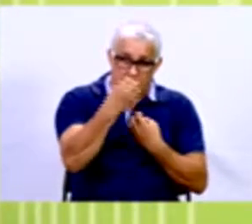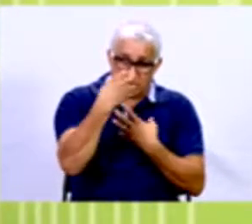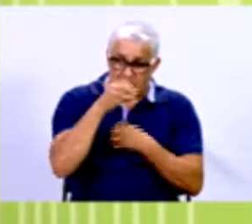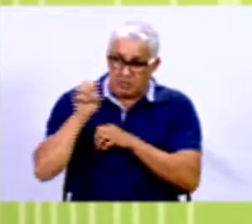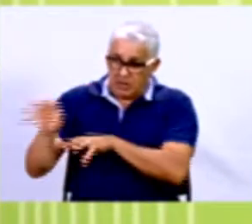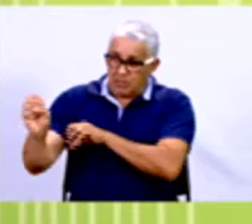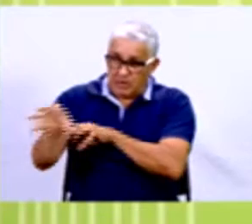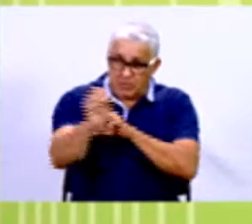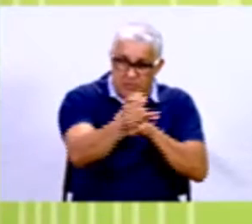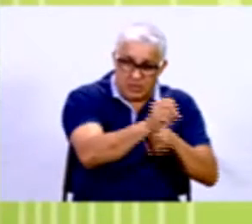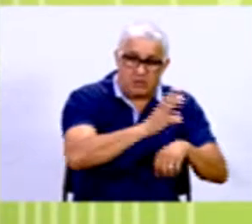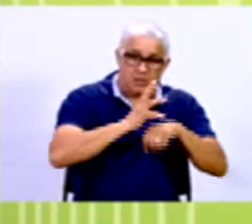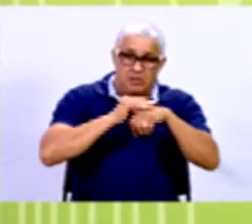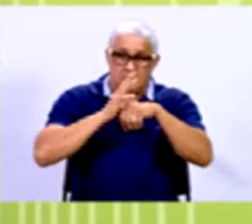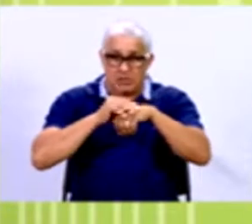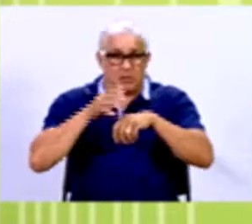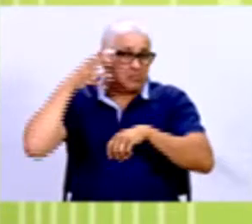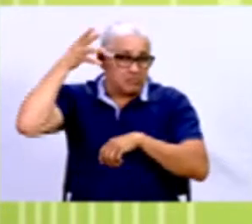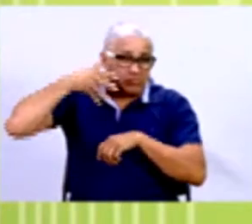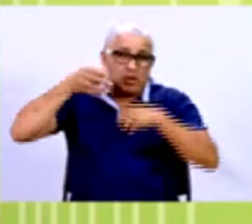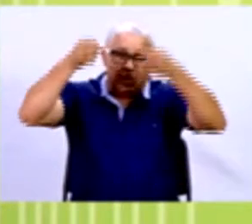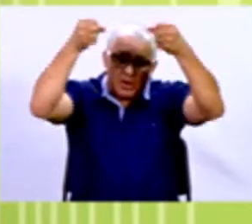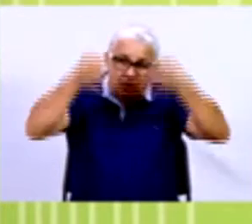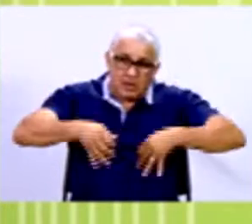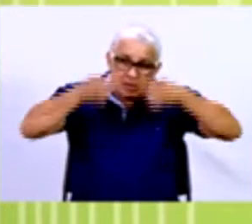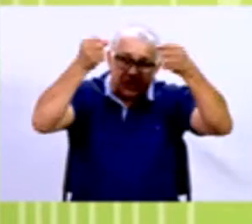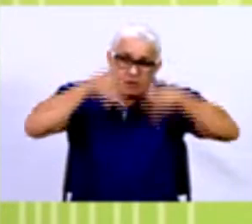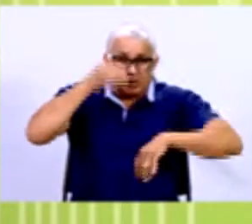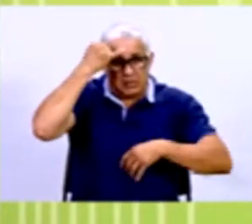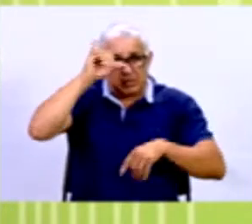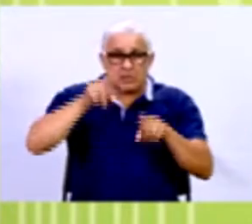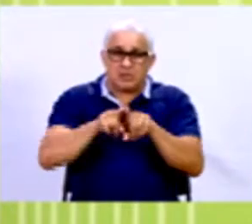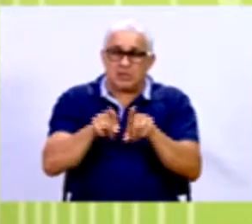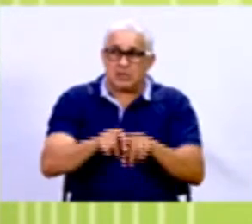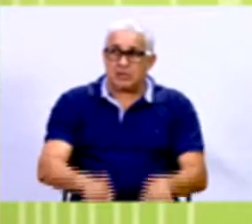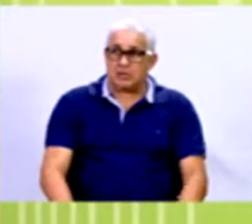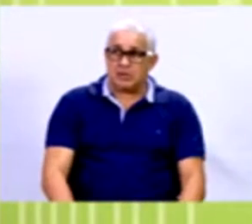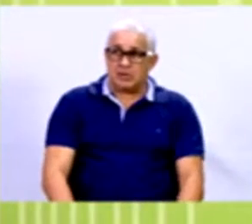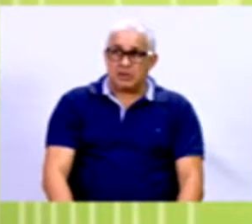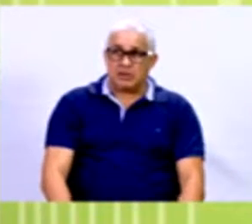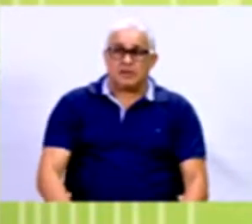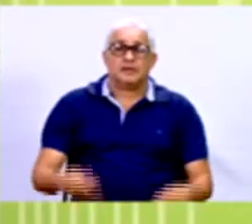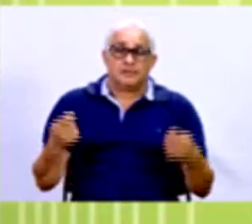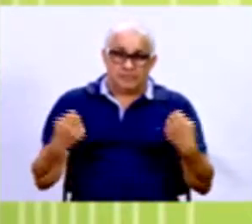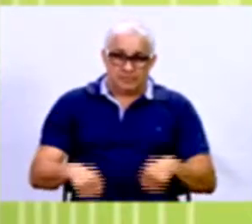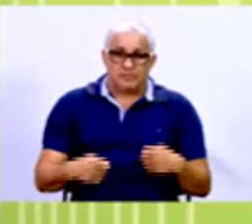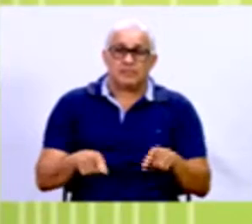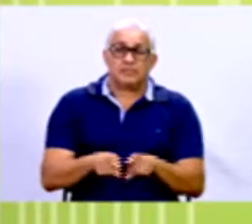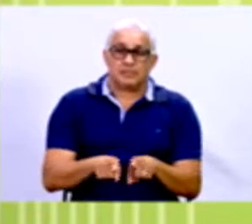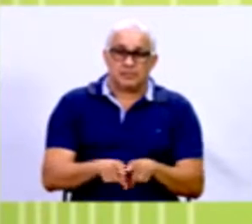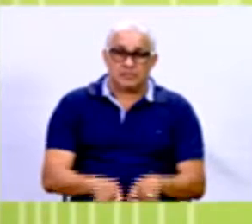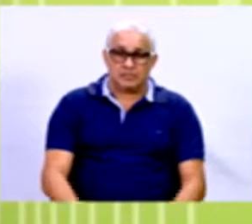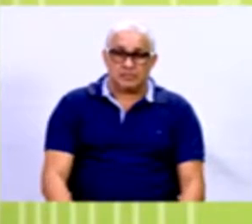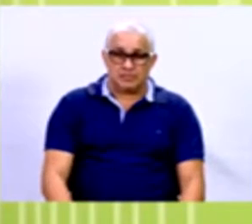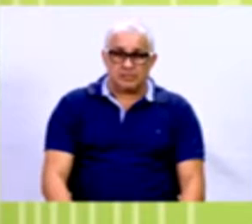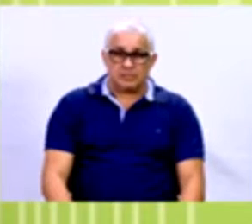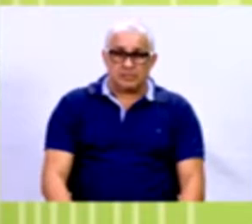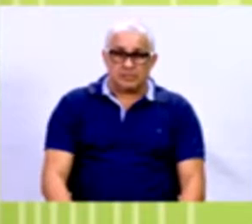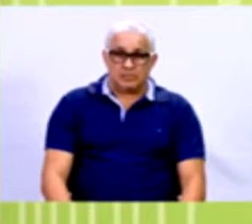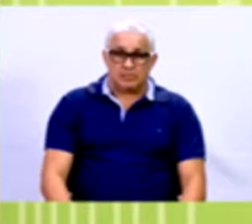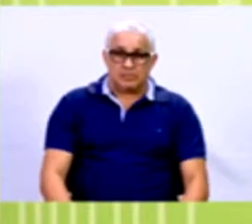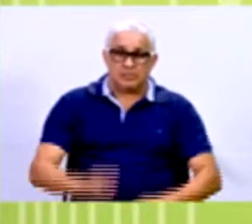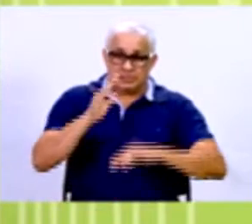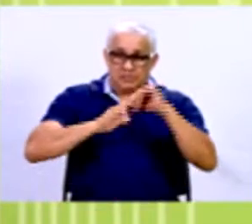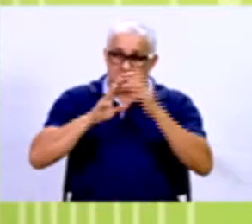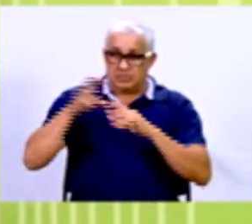esclarecimento sobre essas questões, sobre essas doenças, né, sobre as prevenções. Inclusive, é necessário, muitas vezes, até levar um profissional